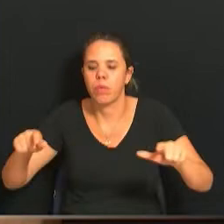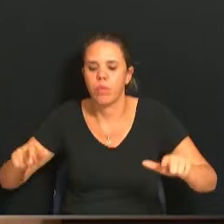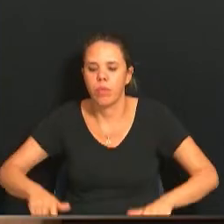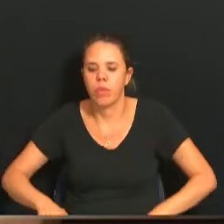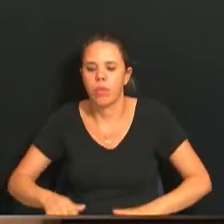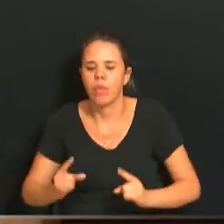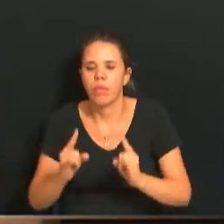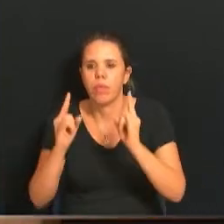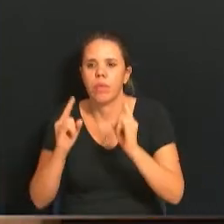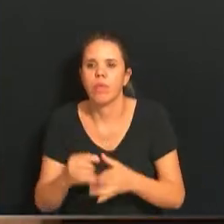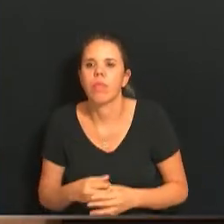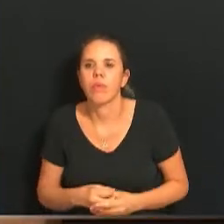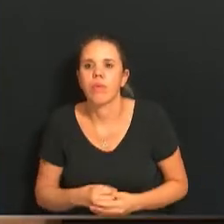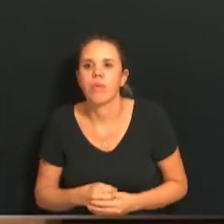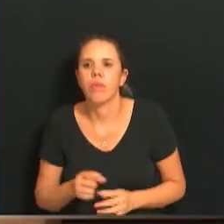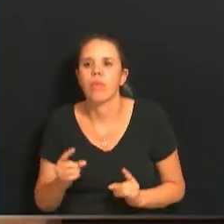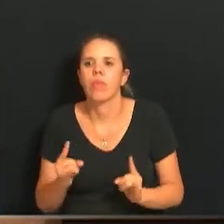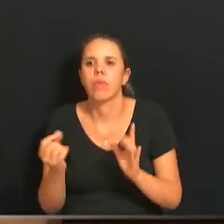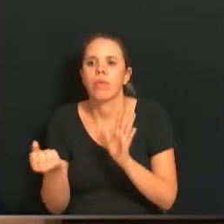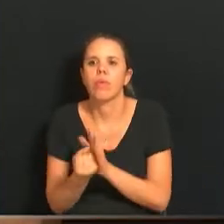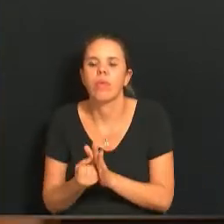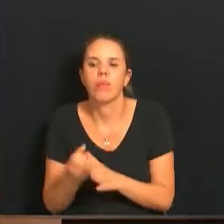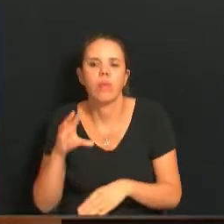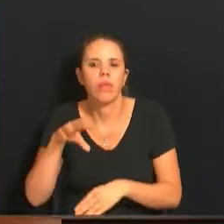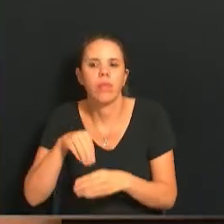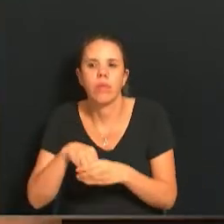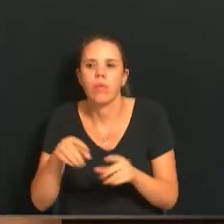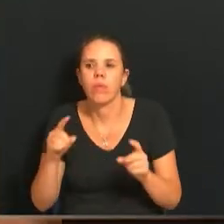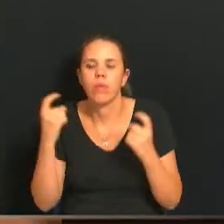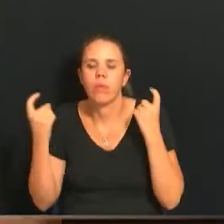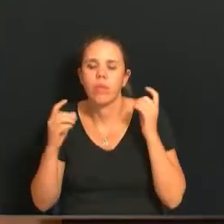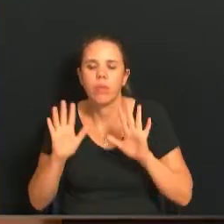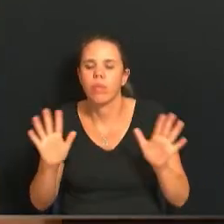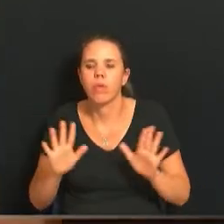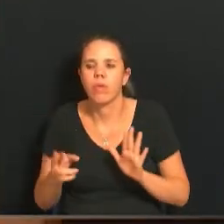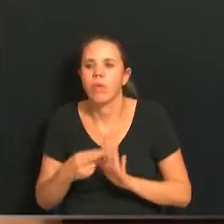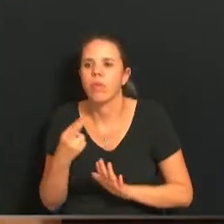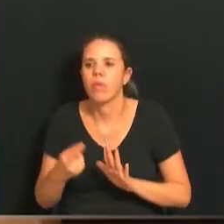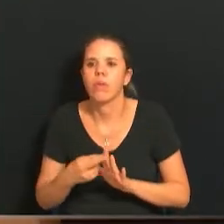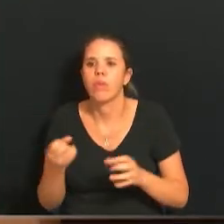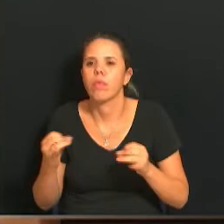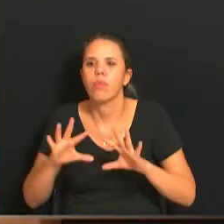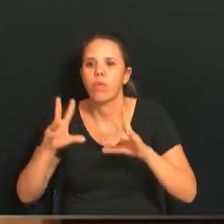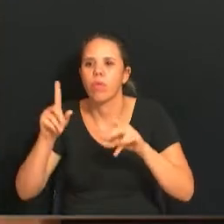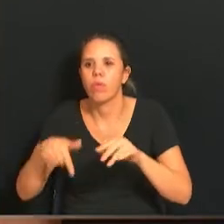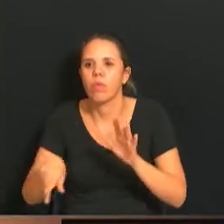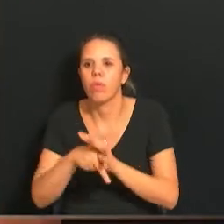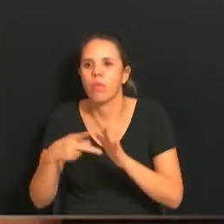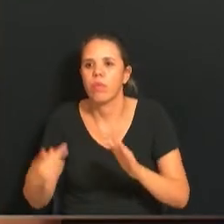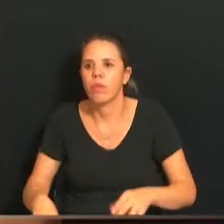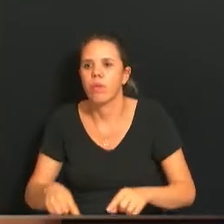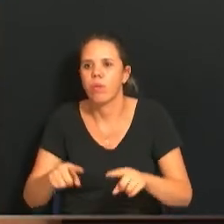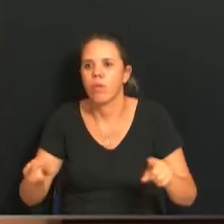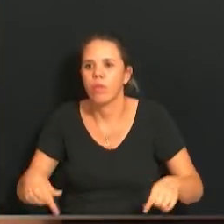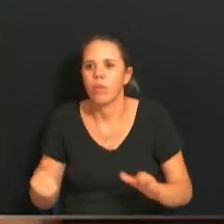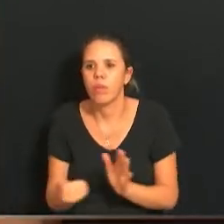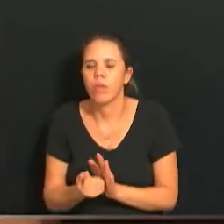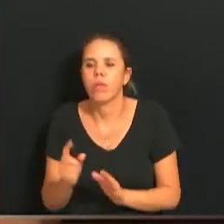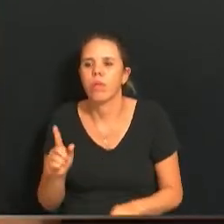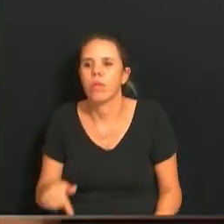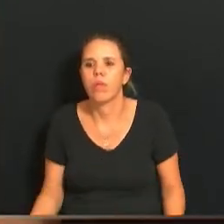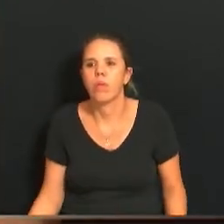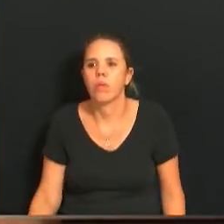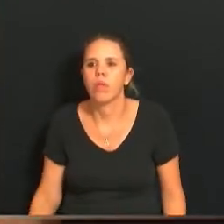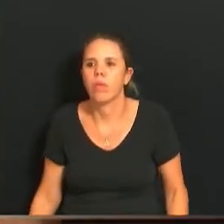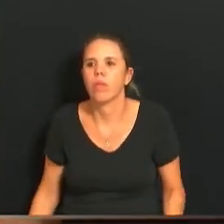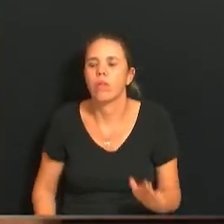prédio que é tombada não está em questão, mas pela resolução, tudo ali é o complexo que foi tombado. Isso é uma